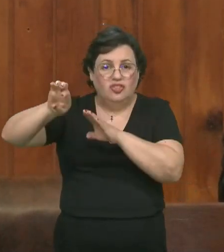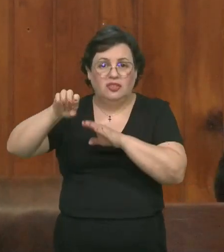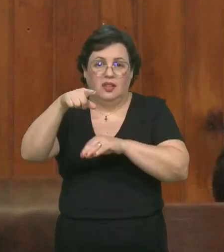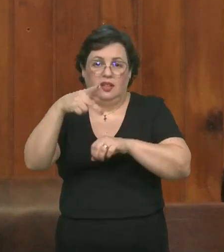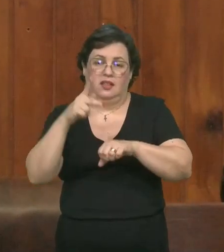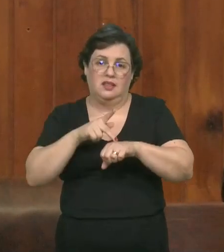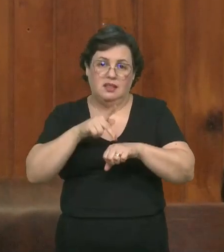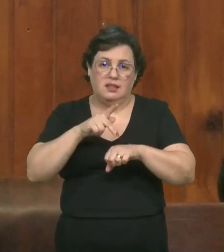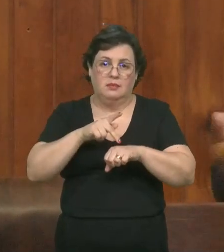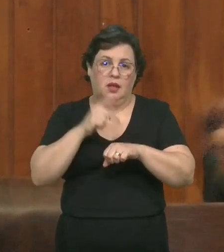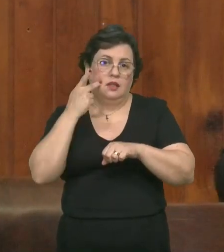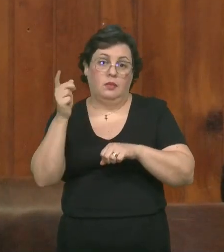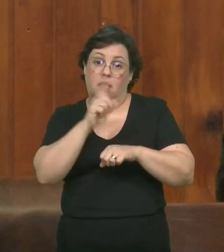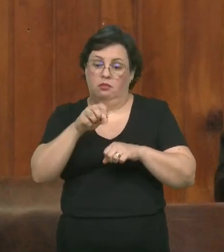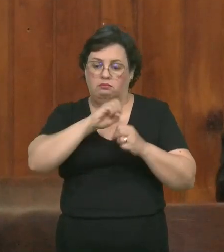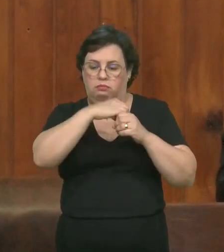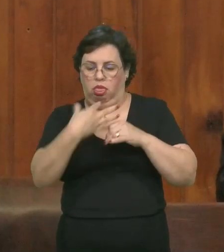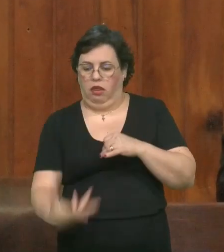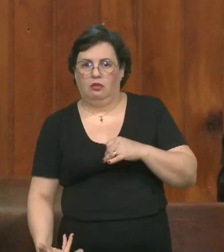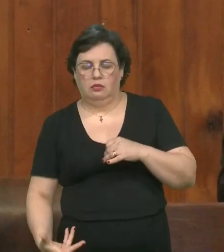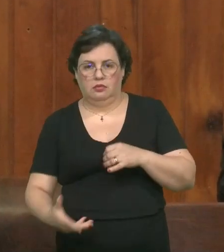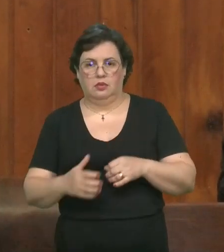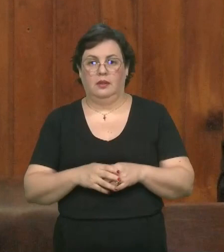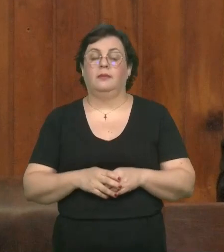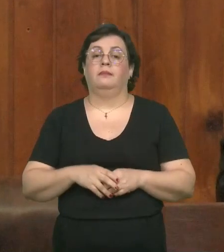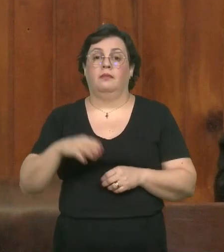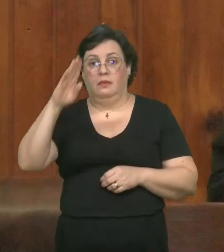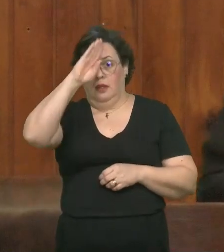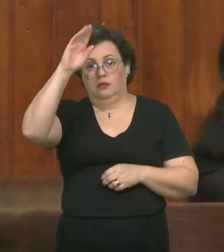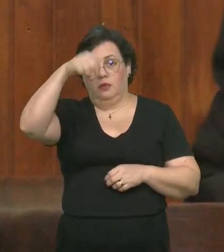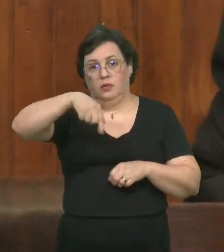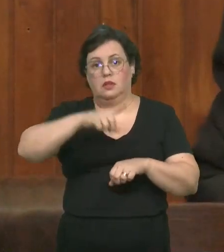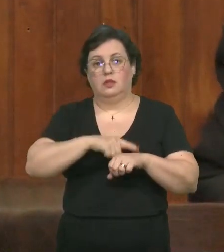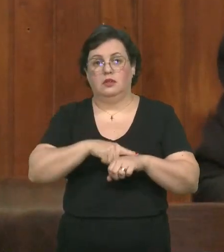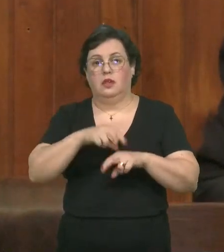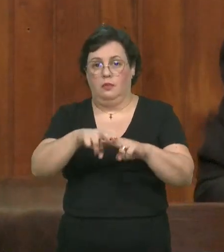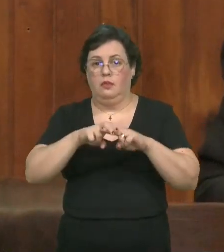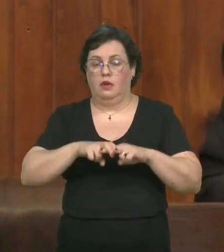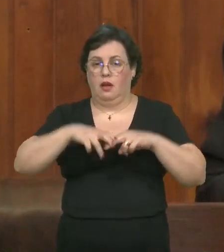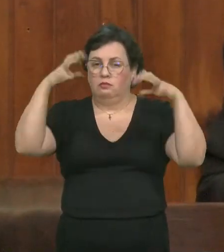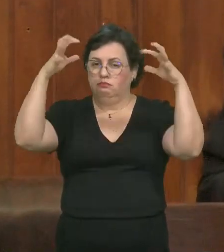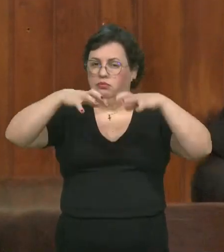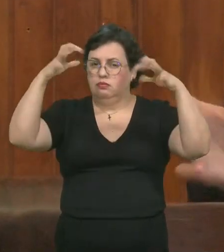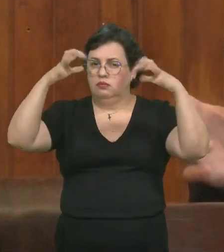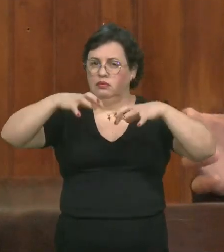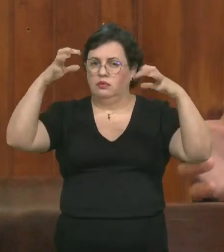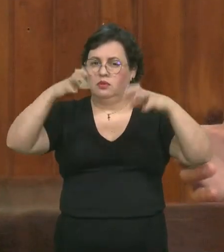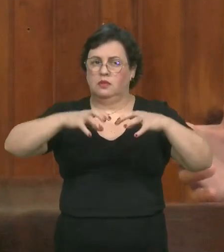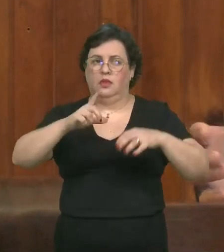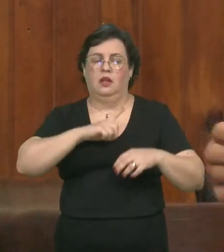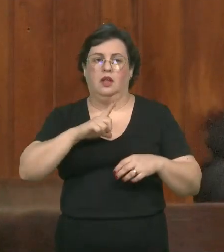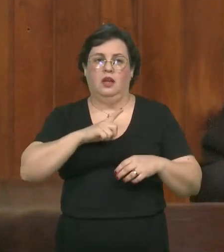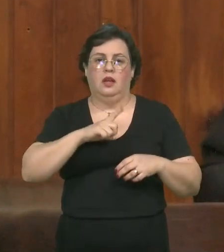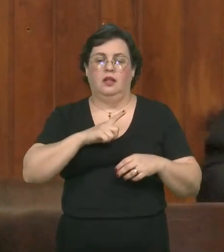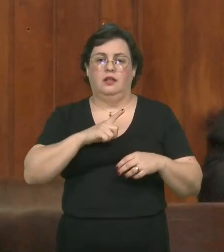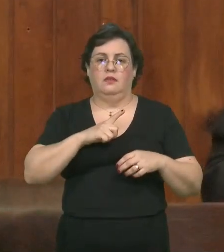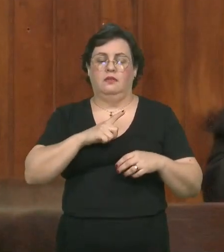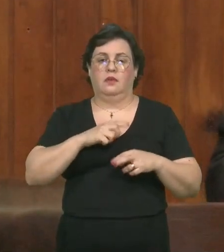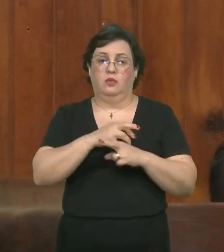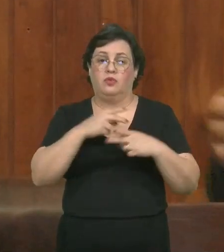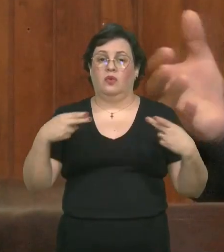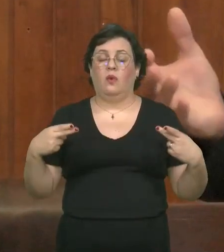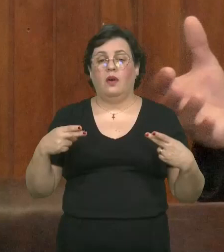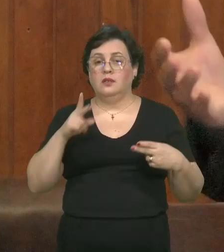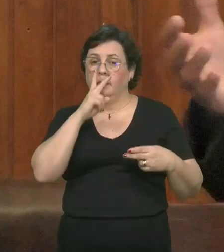eminentes diários aí, principalmente agora com as chuvas. Tivemos uma tragédia dessa em Capitólio,